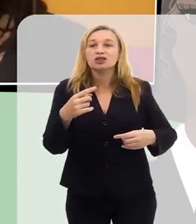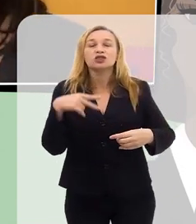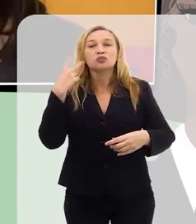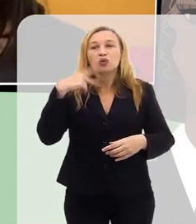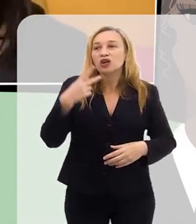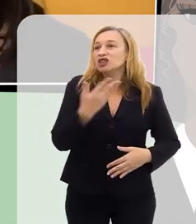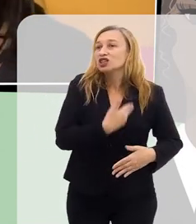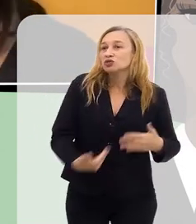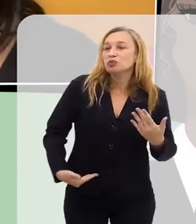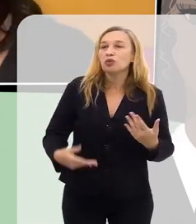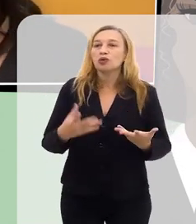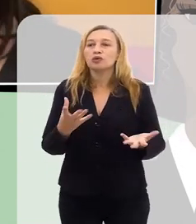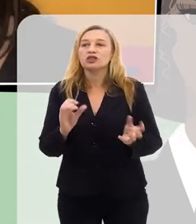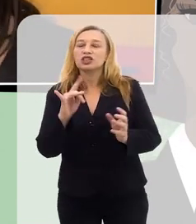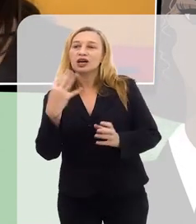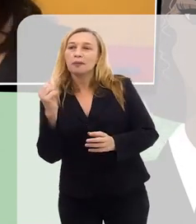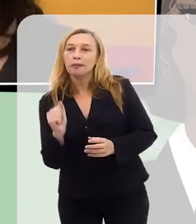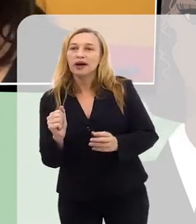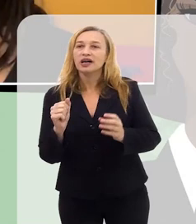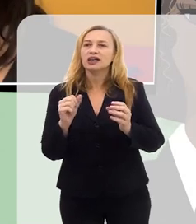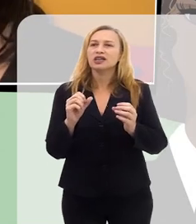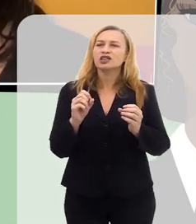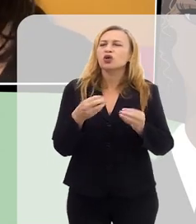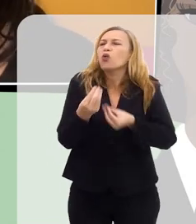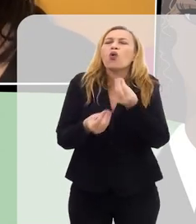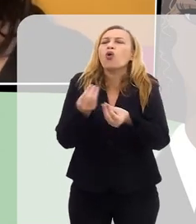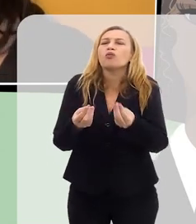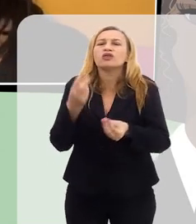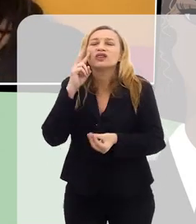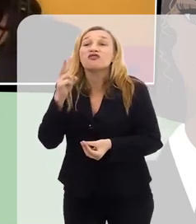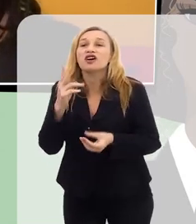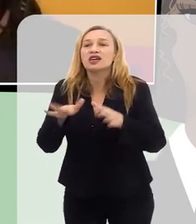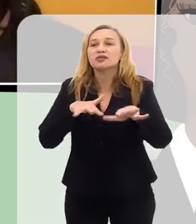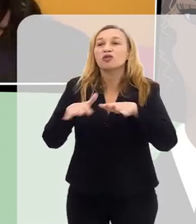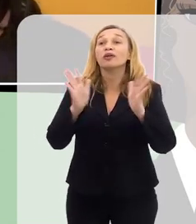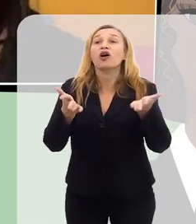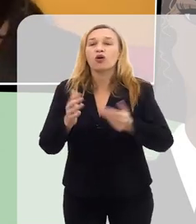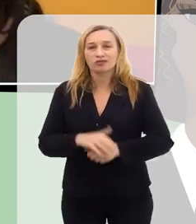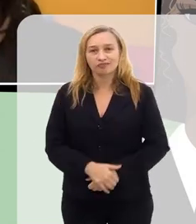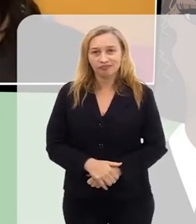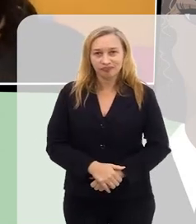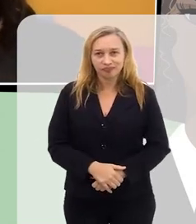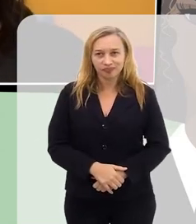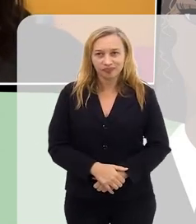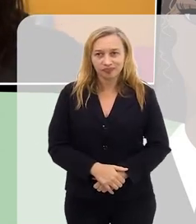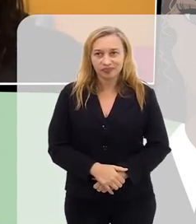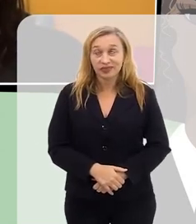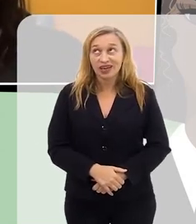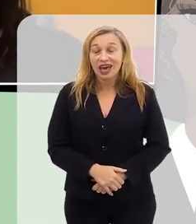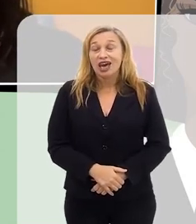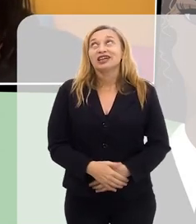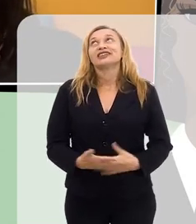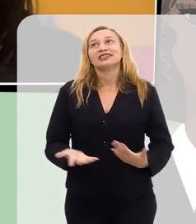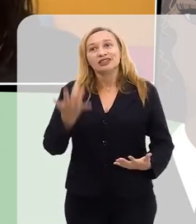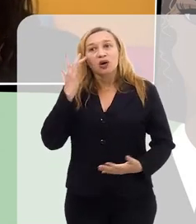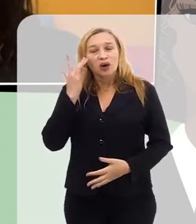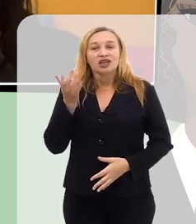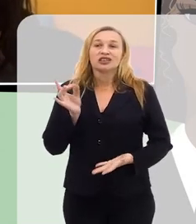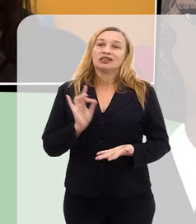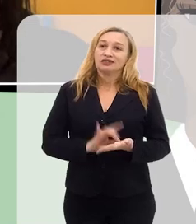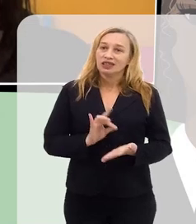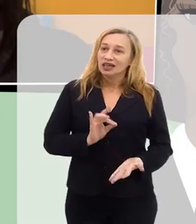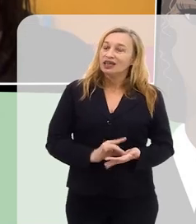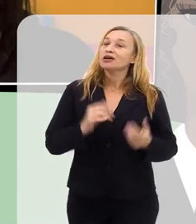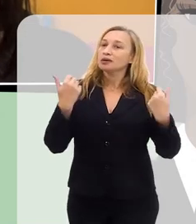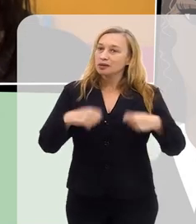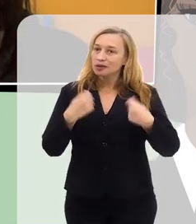de políticas públicas, de campanhas, de ONGs. Como você vê esse movimento atualmente? Então, eu acho que